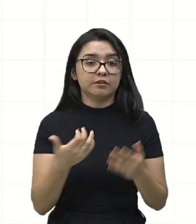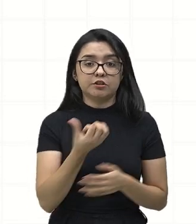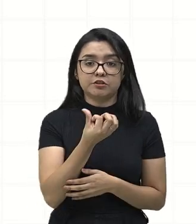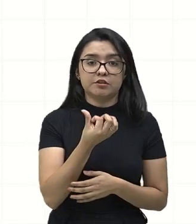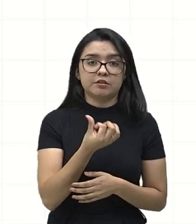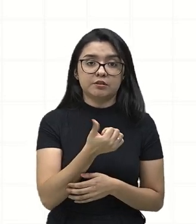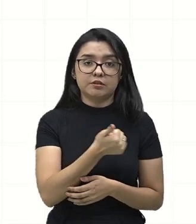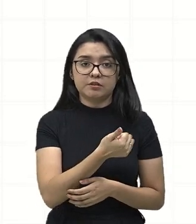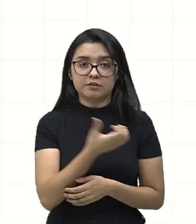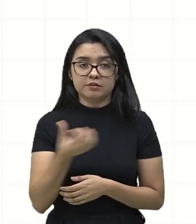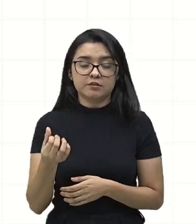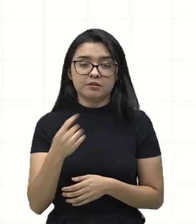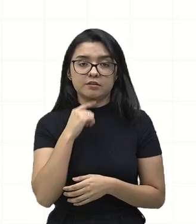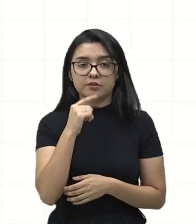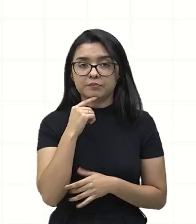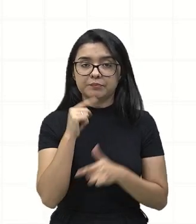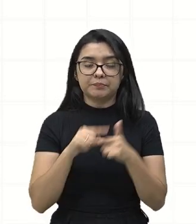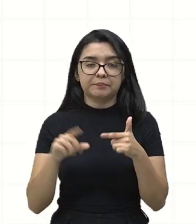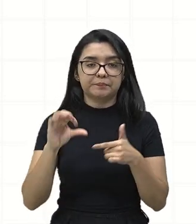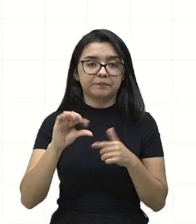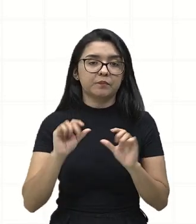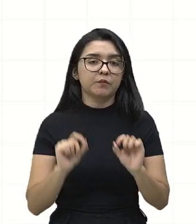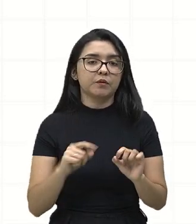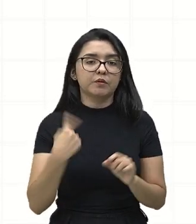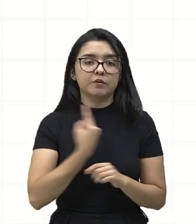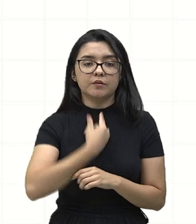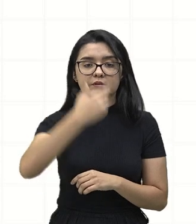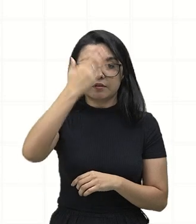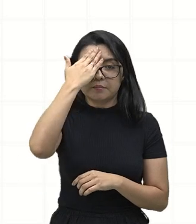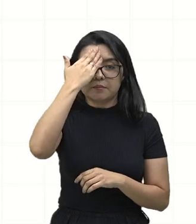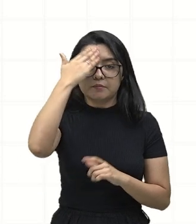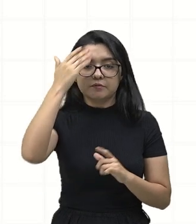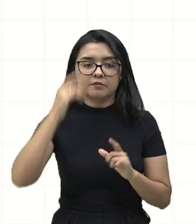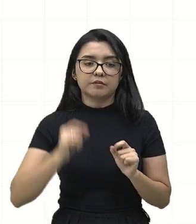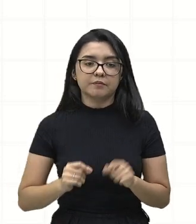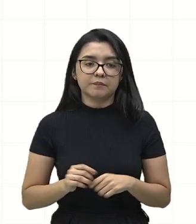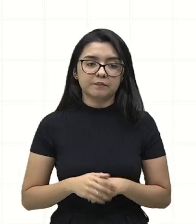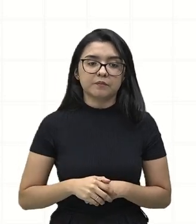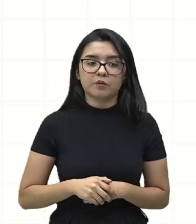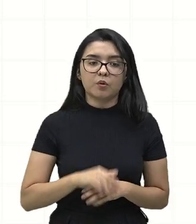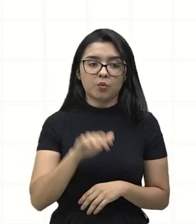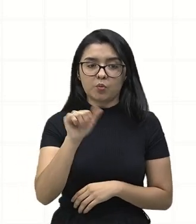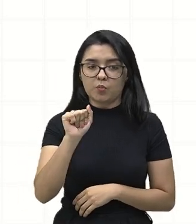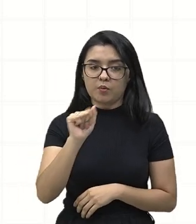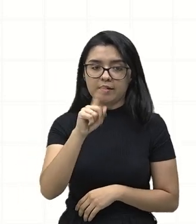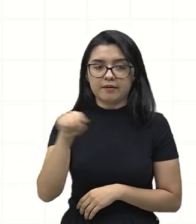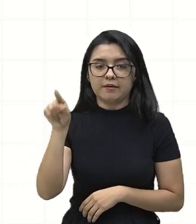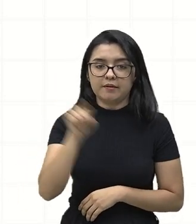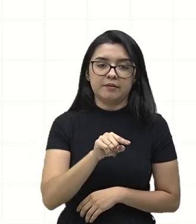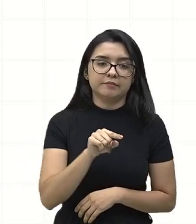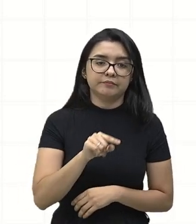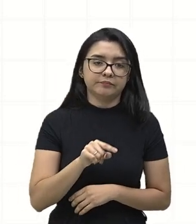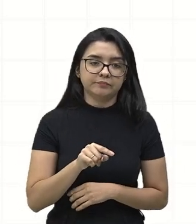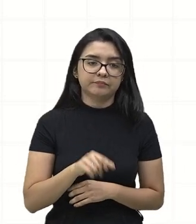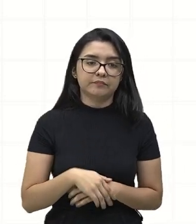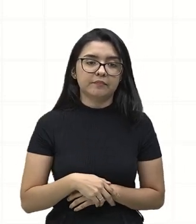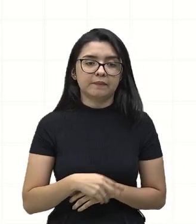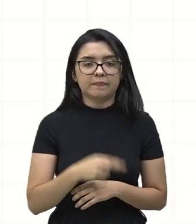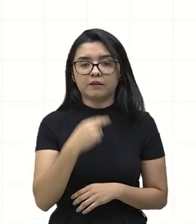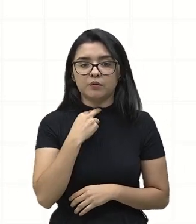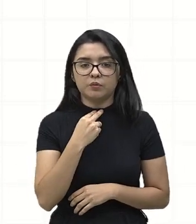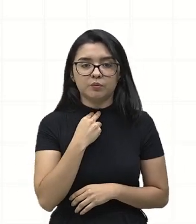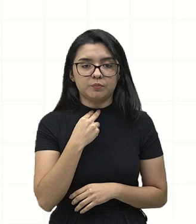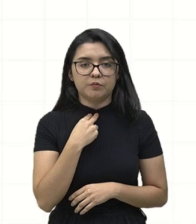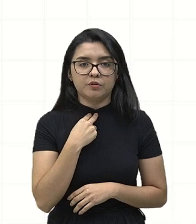é divisível por 9. Então, o que a gente já sabe? Que o item A não está correto. A gente não pode ter o